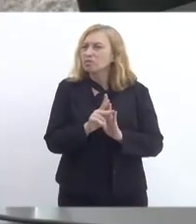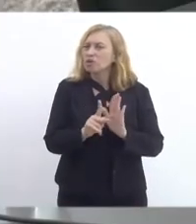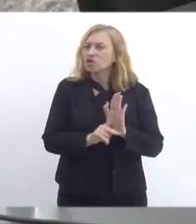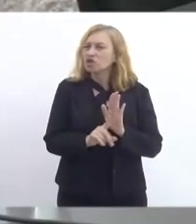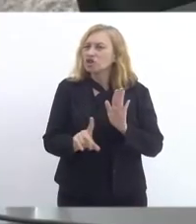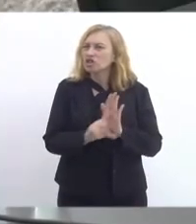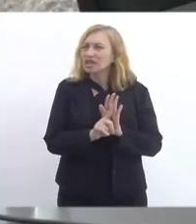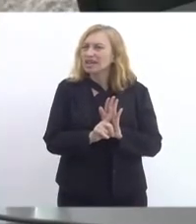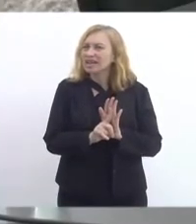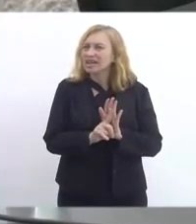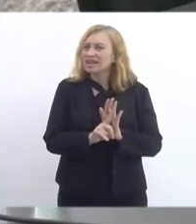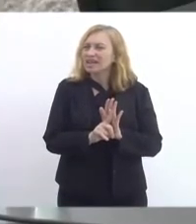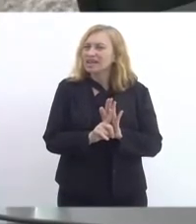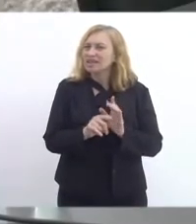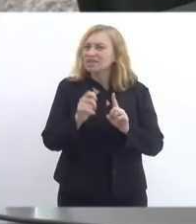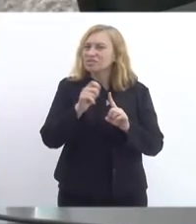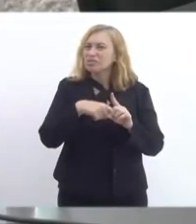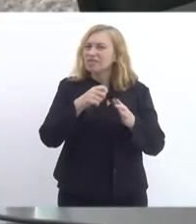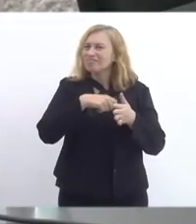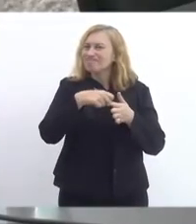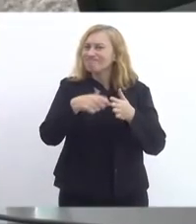lei de calendário, eu não sei, Luiz.